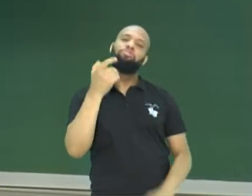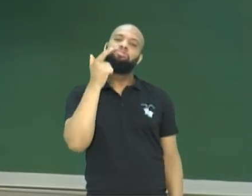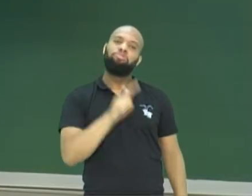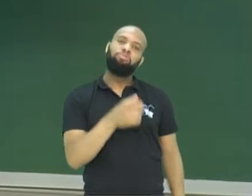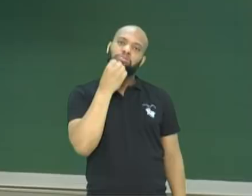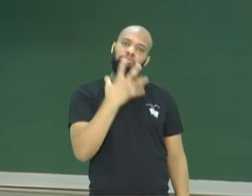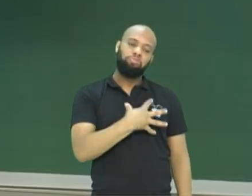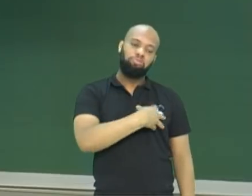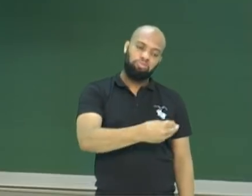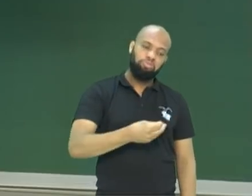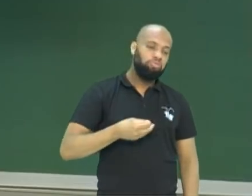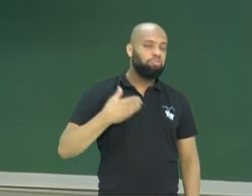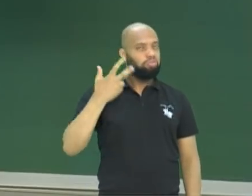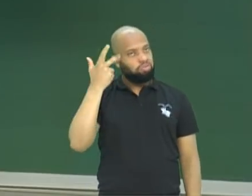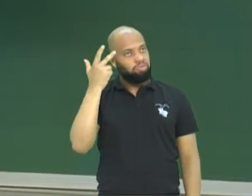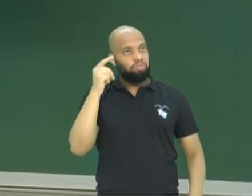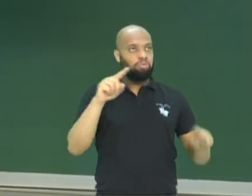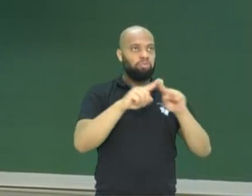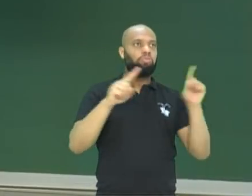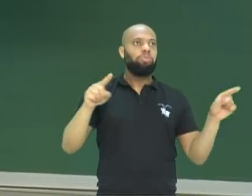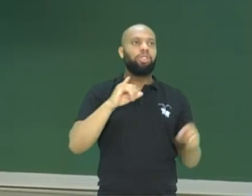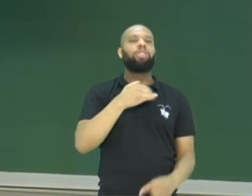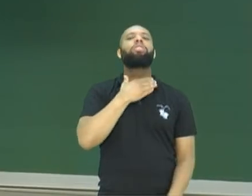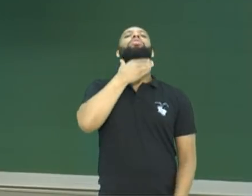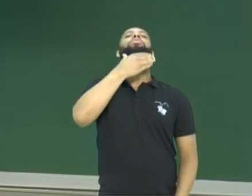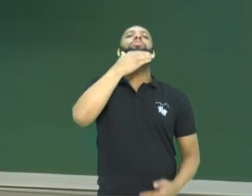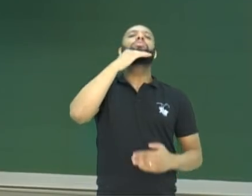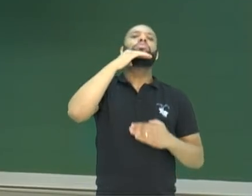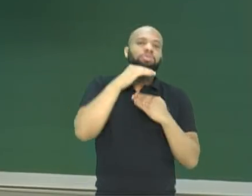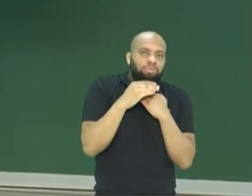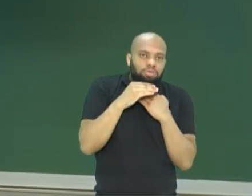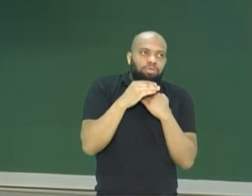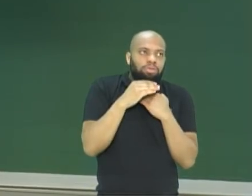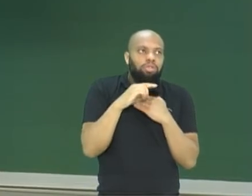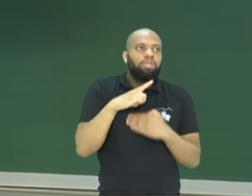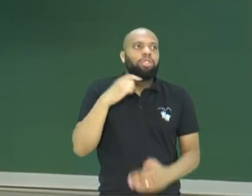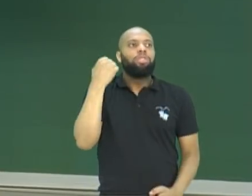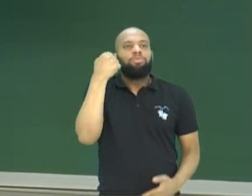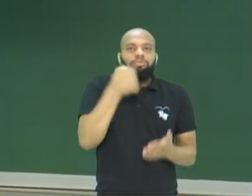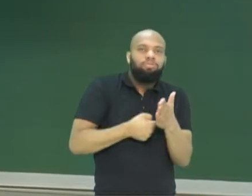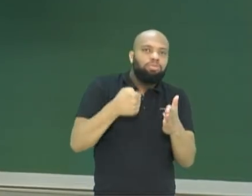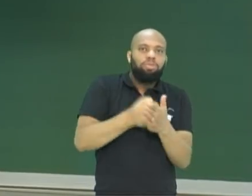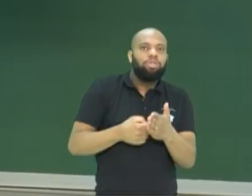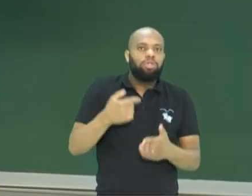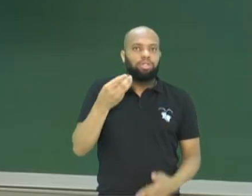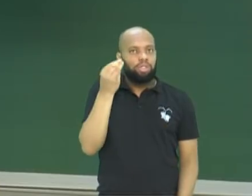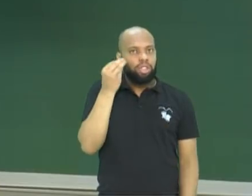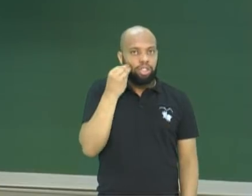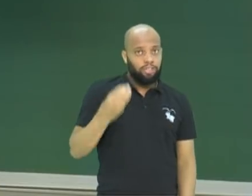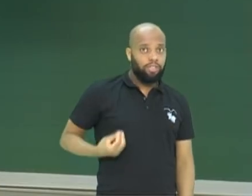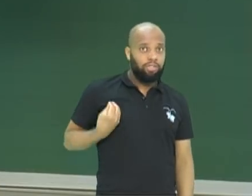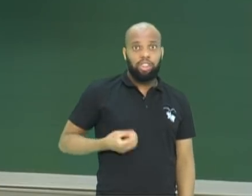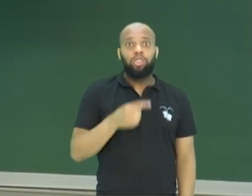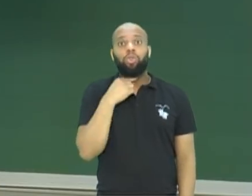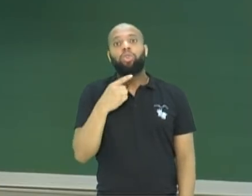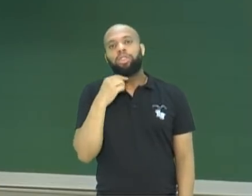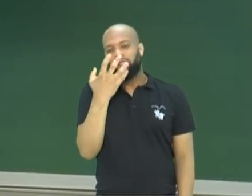se reproduziam tranquilo, enquanto que as girafas de pescoço curto estavam lutando ali para tentar continuar vivas, porque não tinham